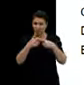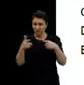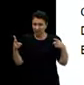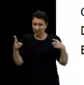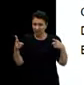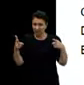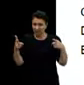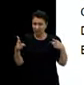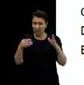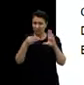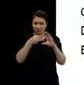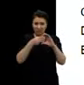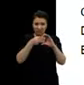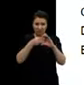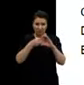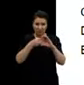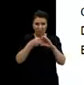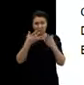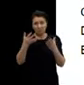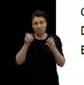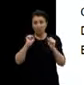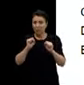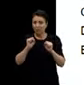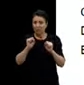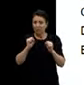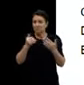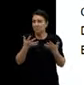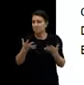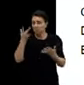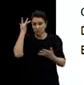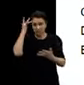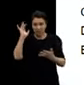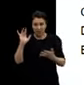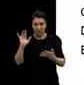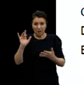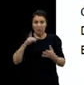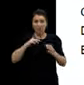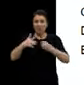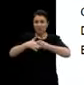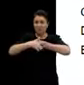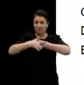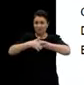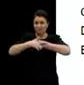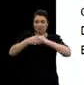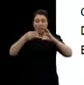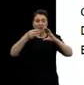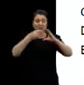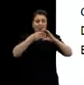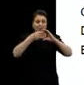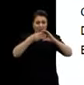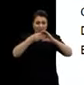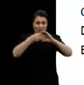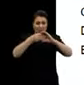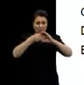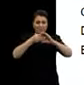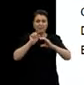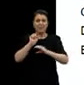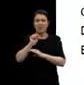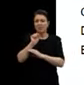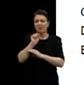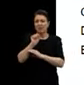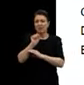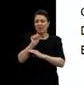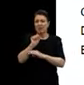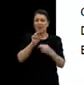uma boa pedida, né? Já que se a função celular que